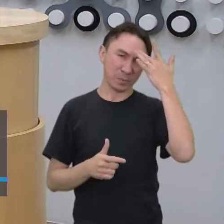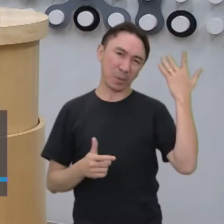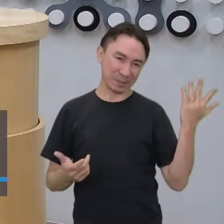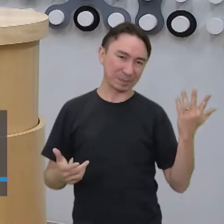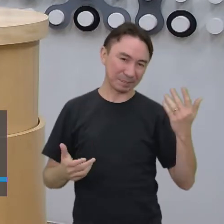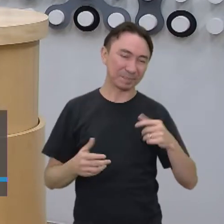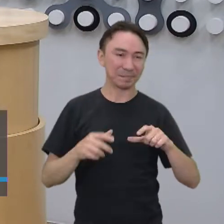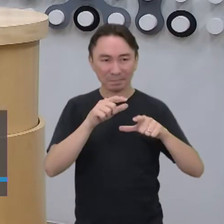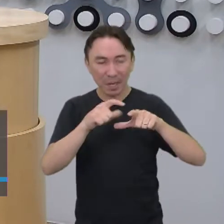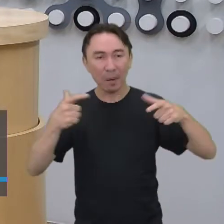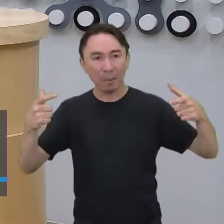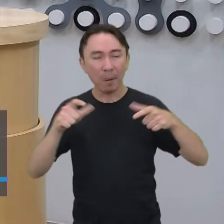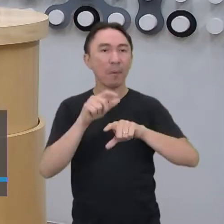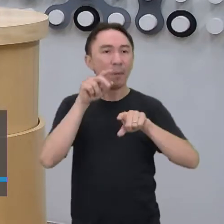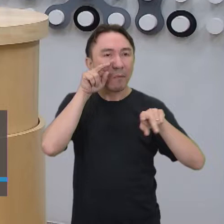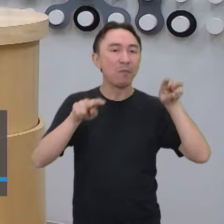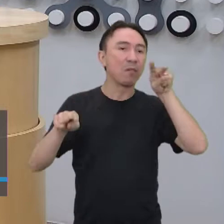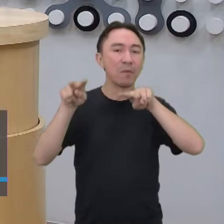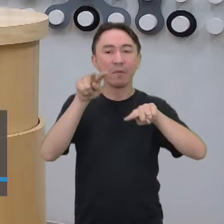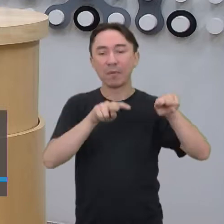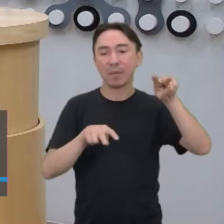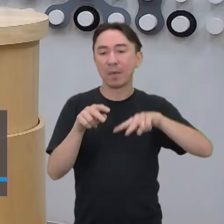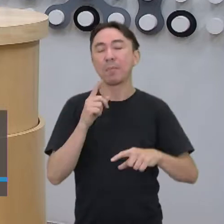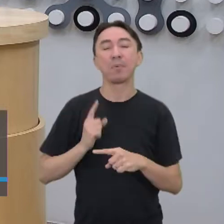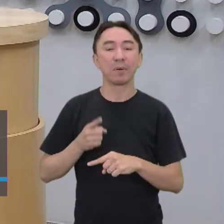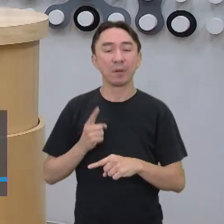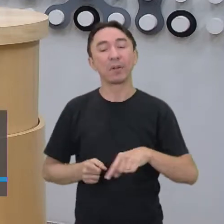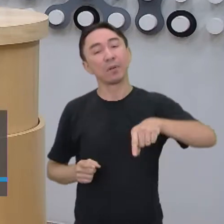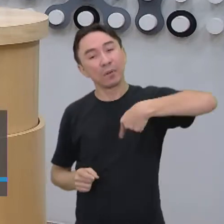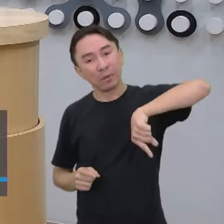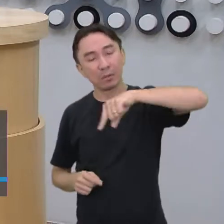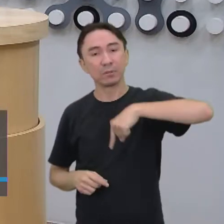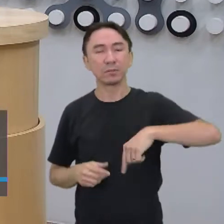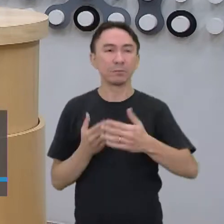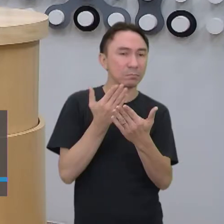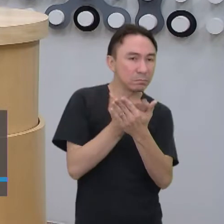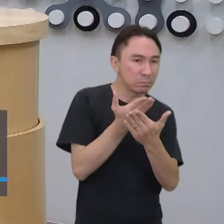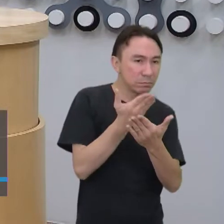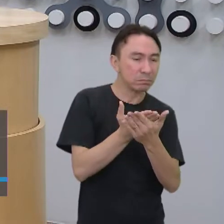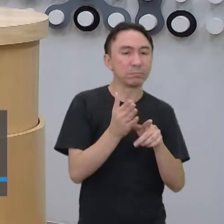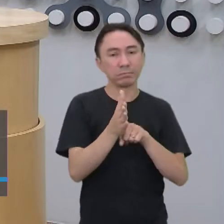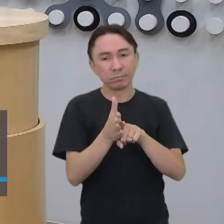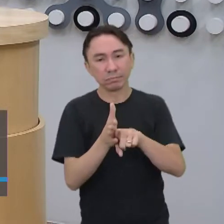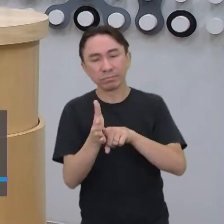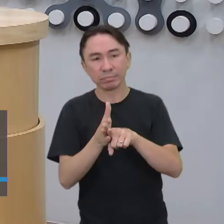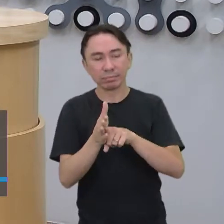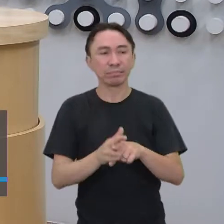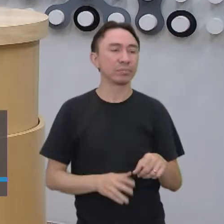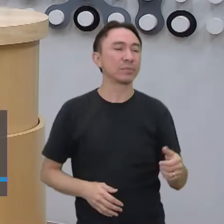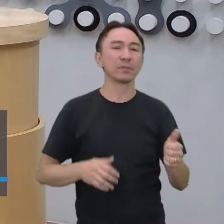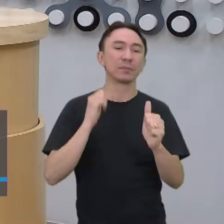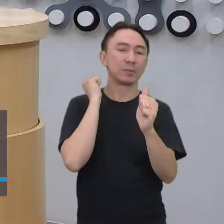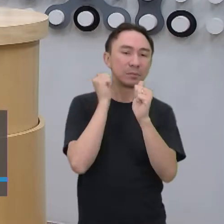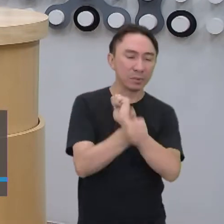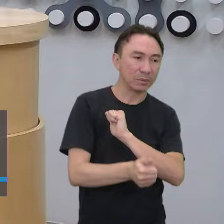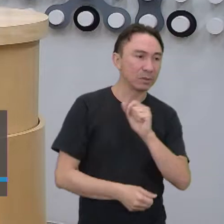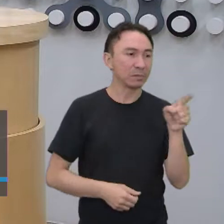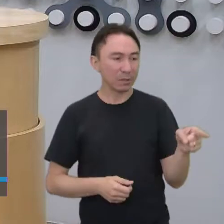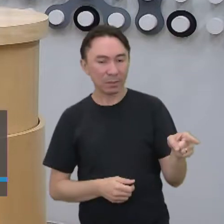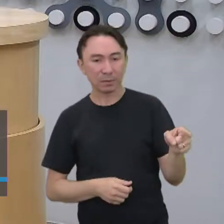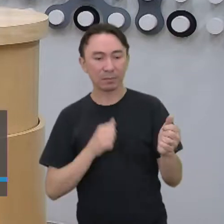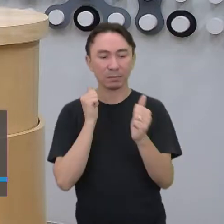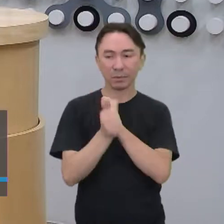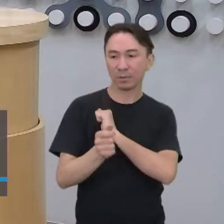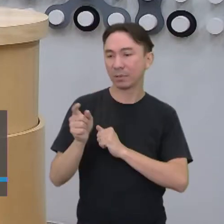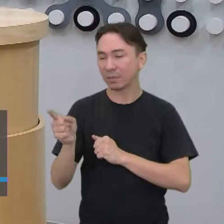Para estudarmos, investigarmos a relação de um esporte para o outro, quando tratávamos de